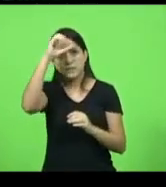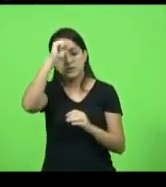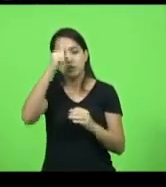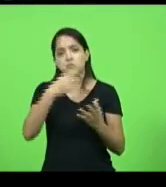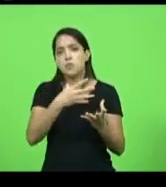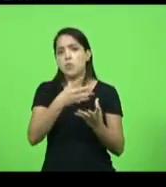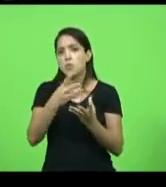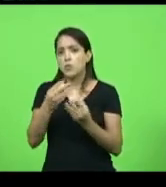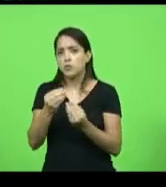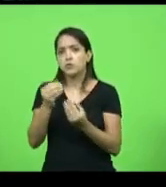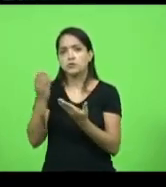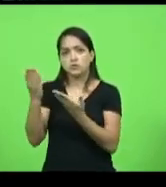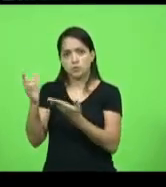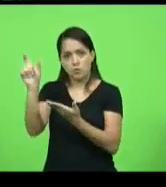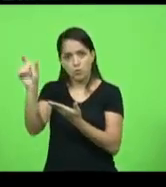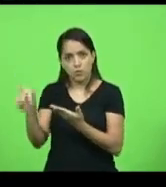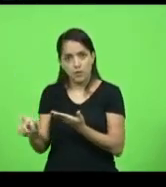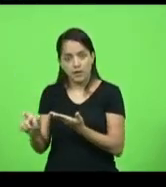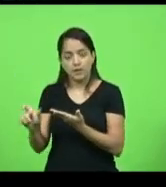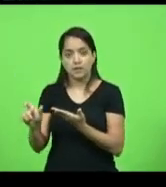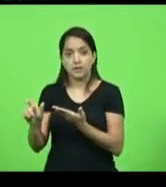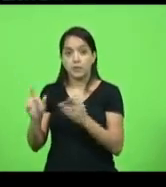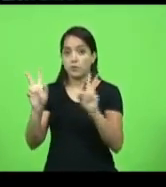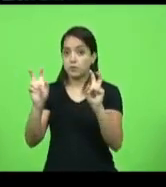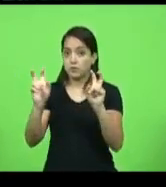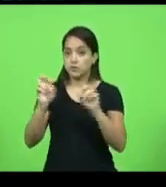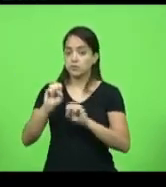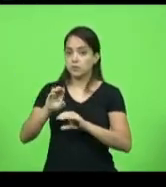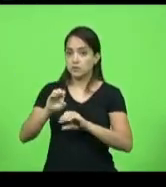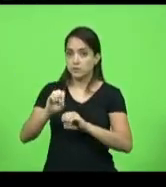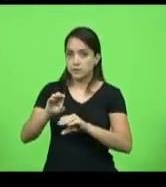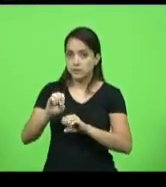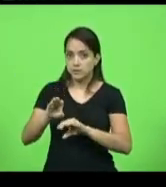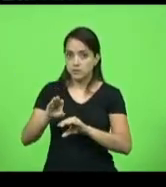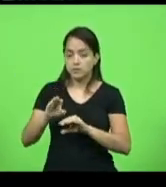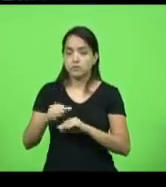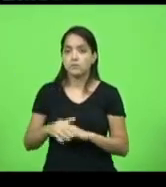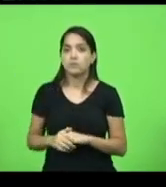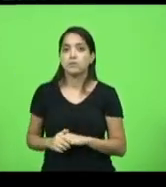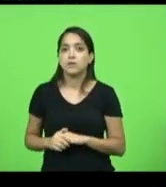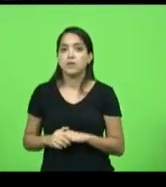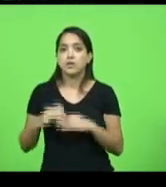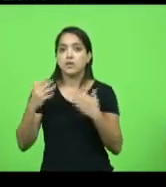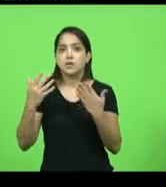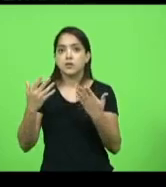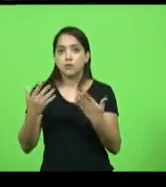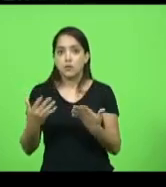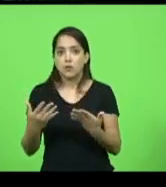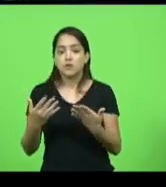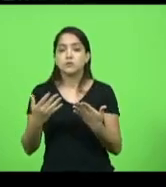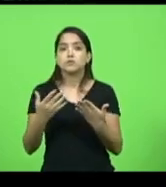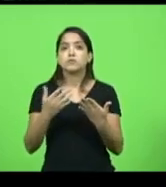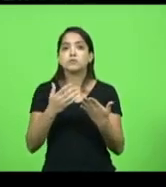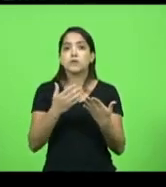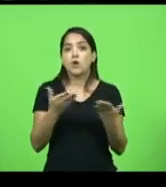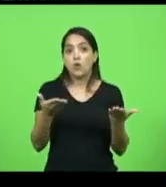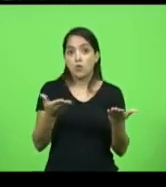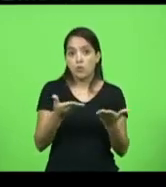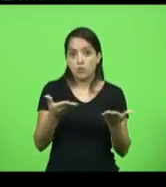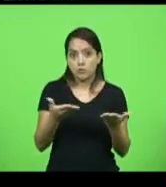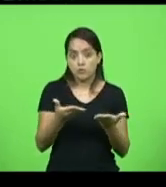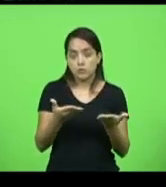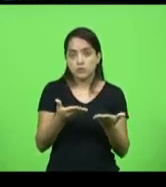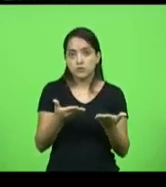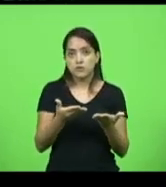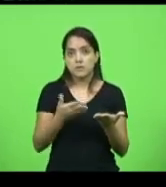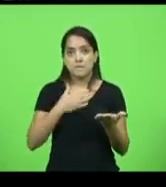nobre deputada quando falamos em educação. E quando se coloca as questões das diligências aqui hoje,